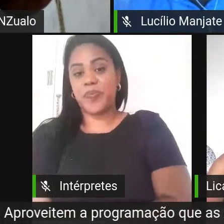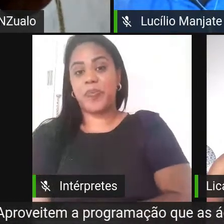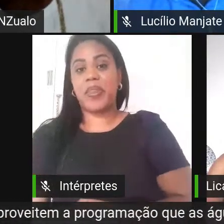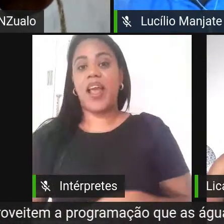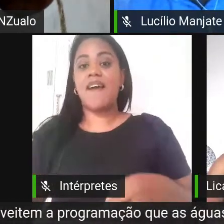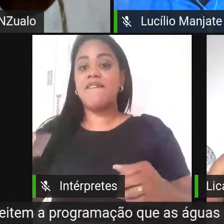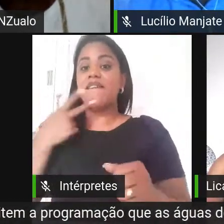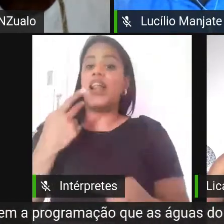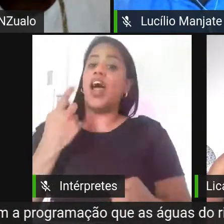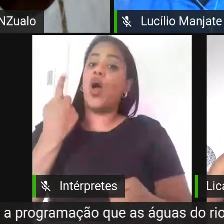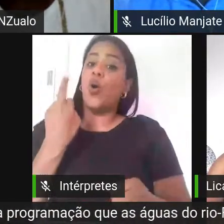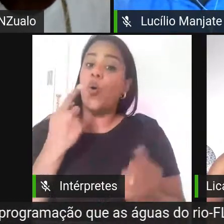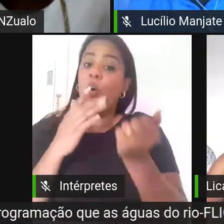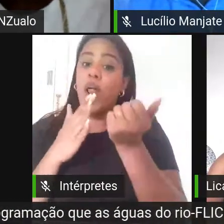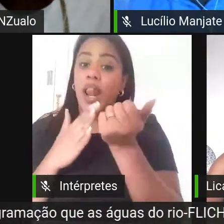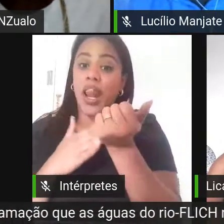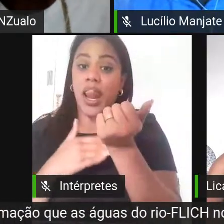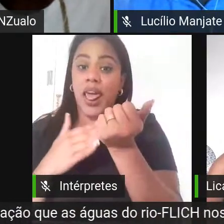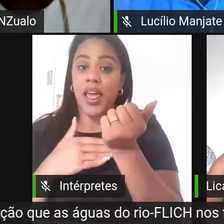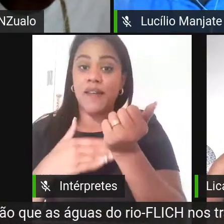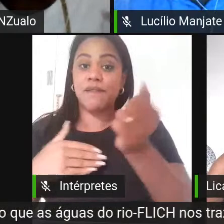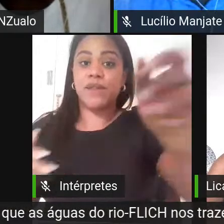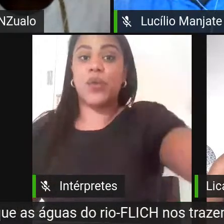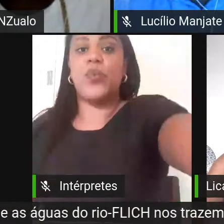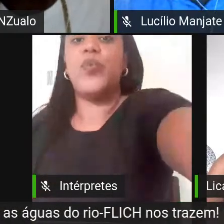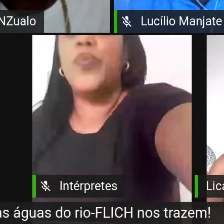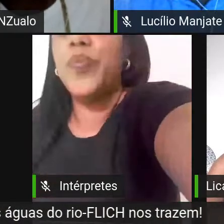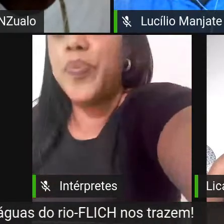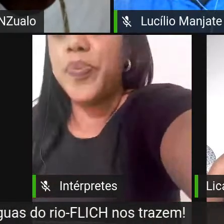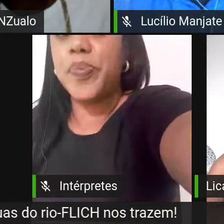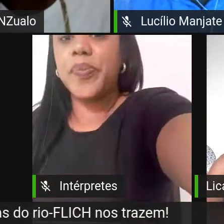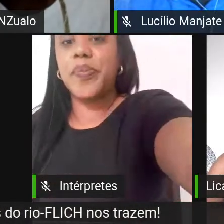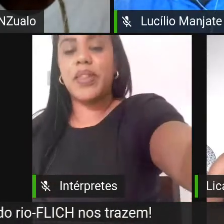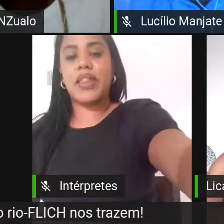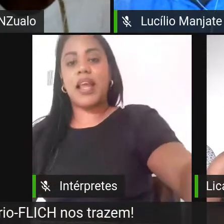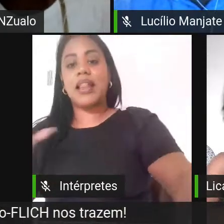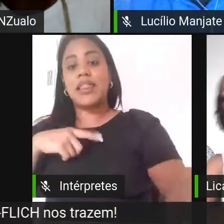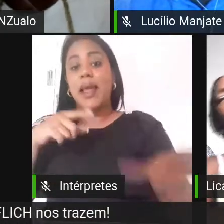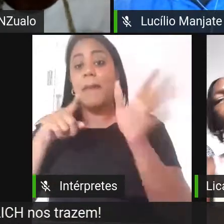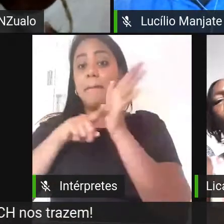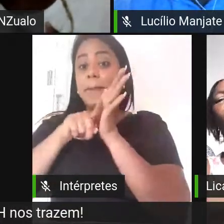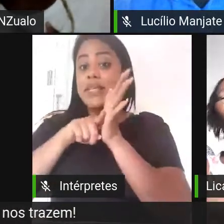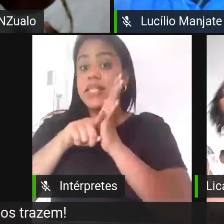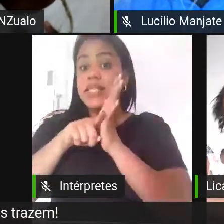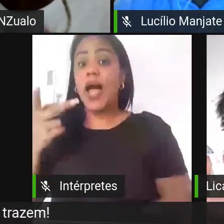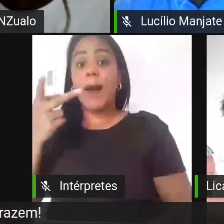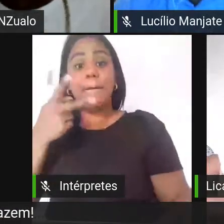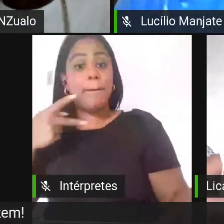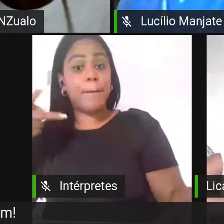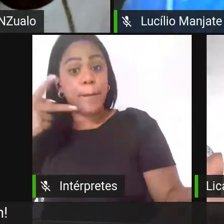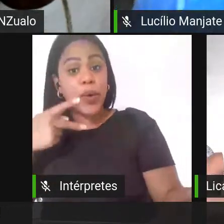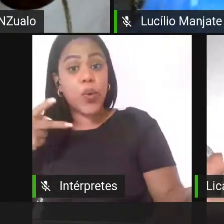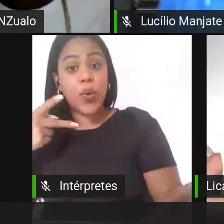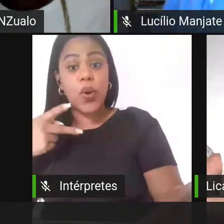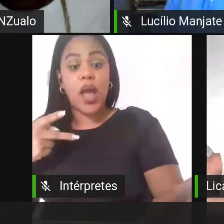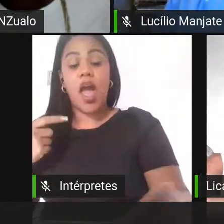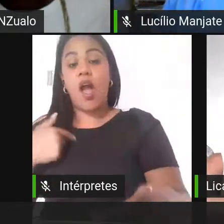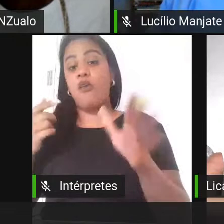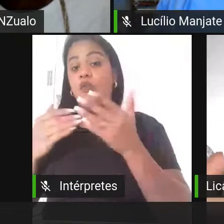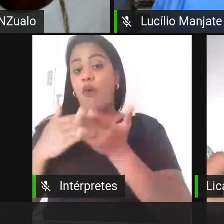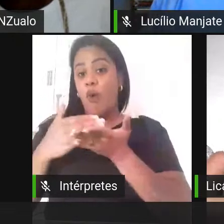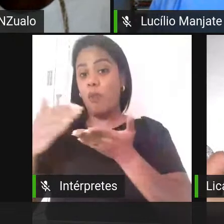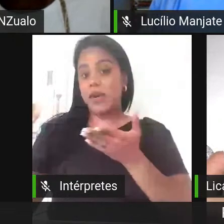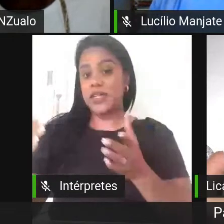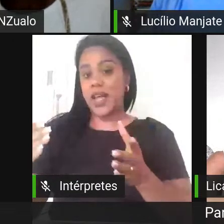de um autor ou autora moçambicano para quem tiver a ver, poder procurar, pesquisar para conhecer mais a nossa literatura. Eu